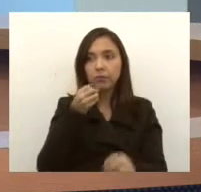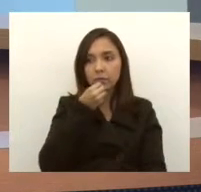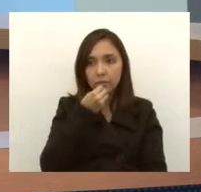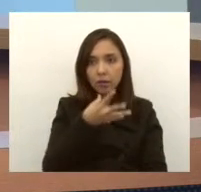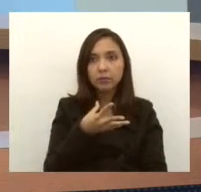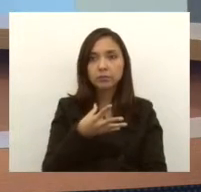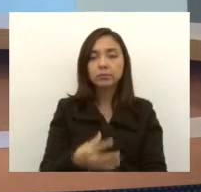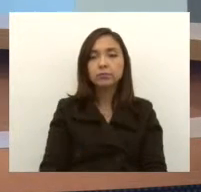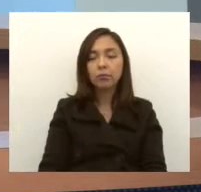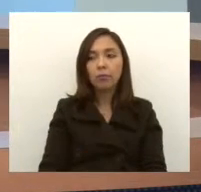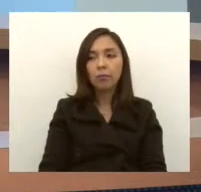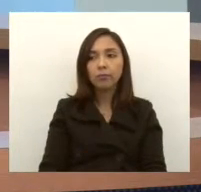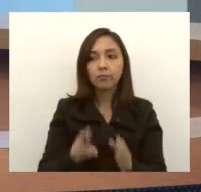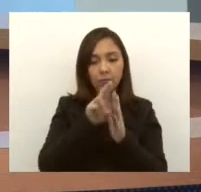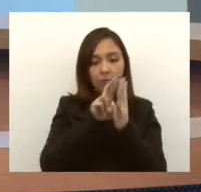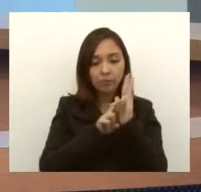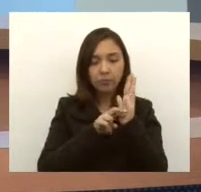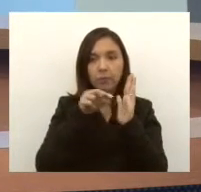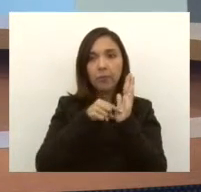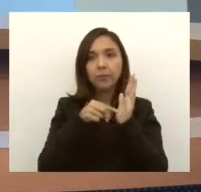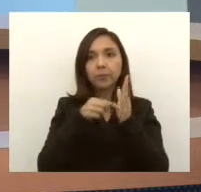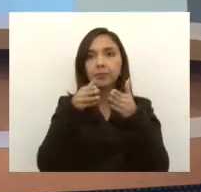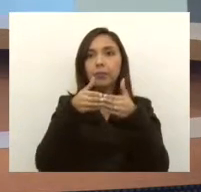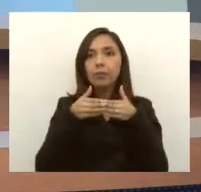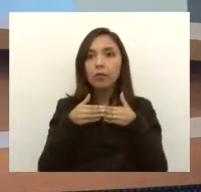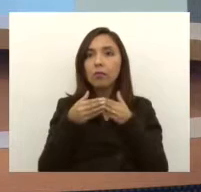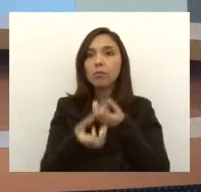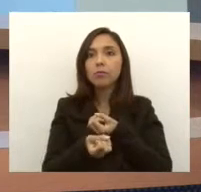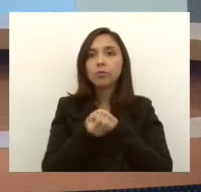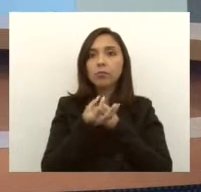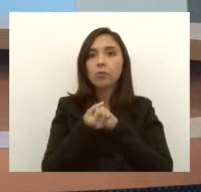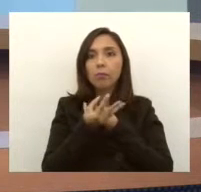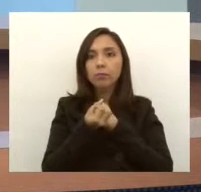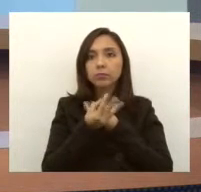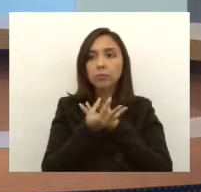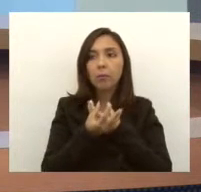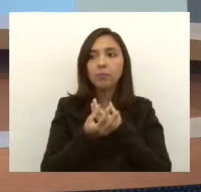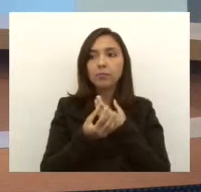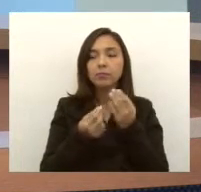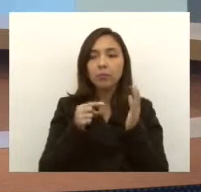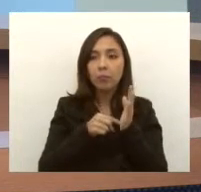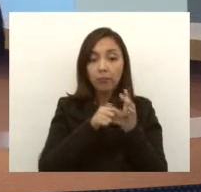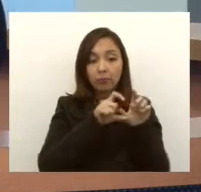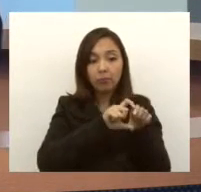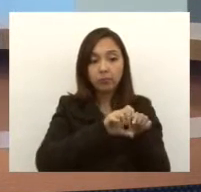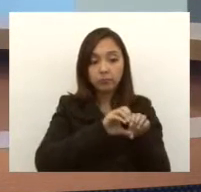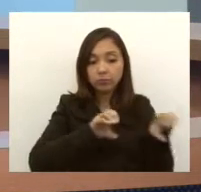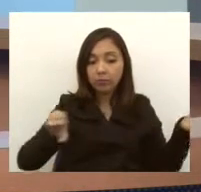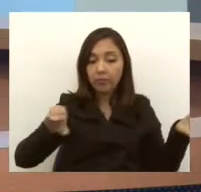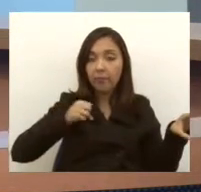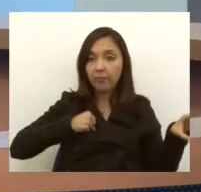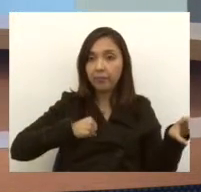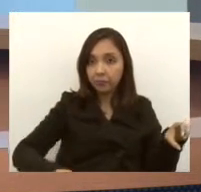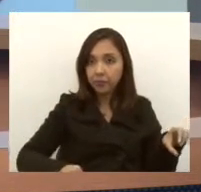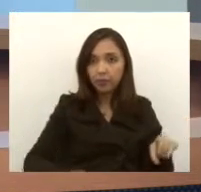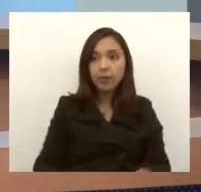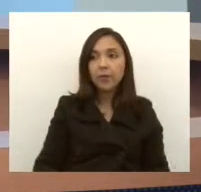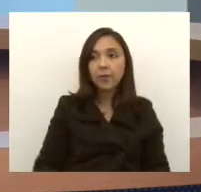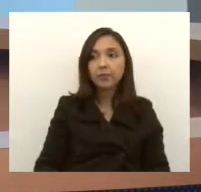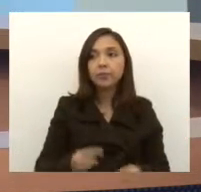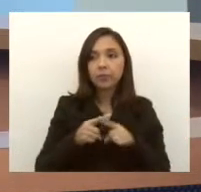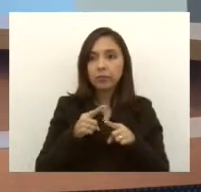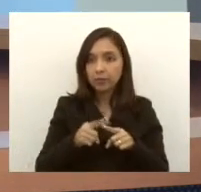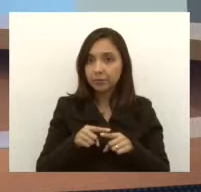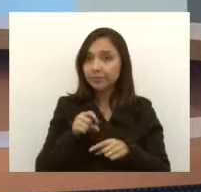bom que o requerimento é pedindo informações sobre rede de esgoto. Porque